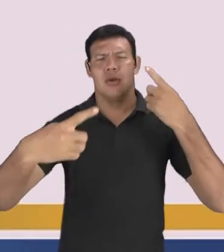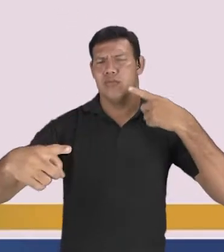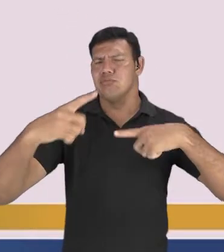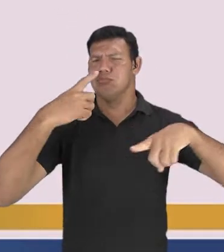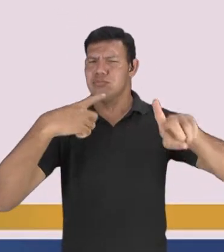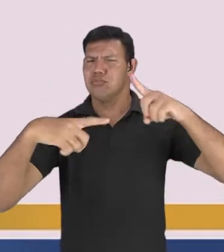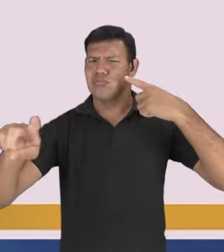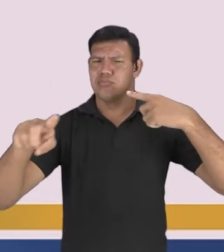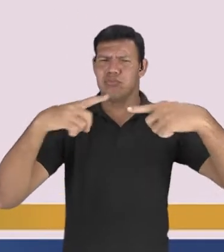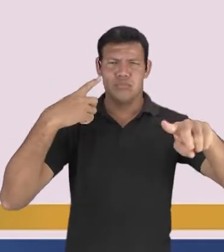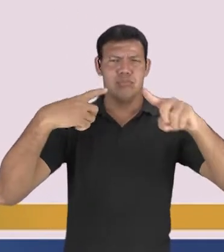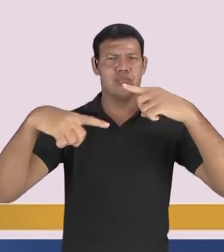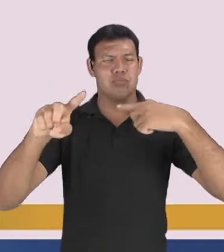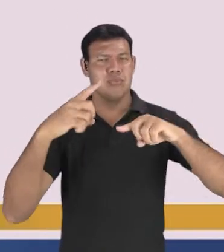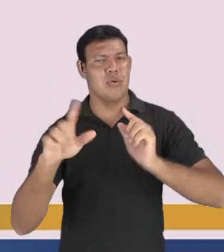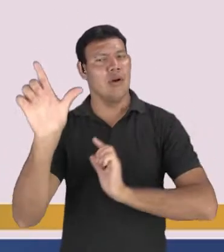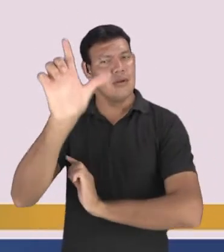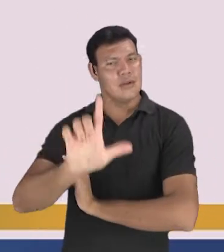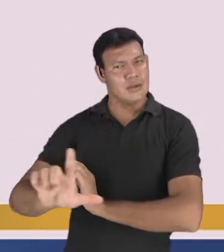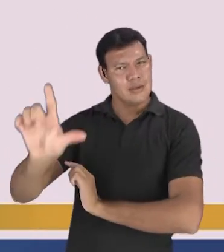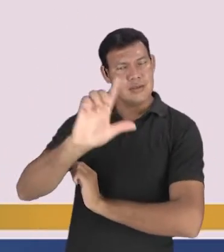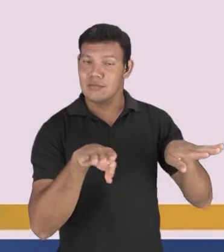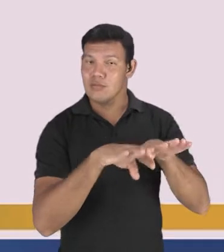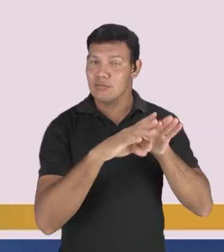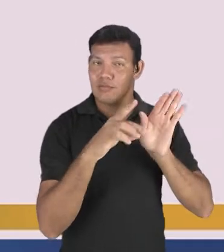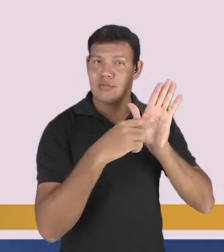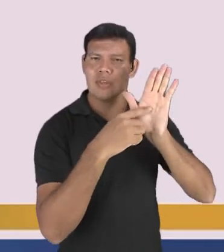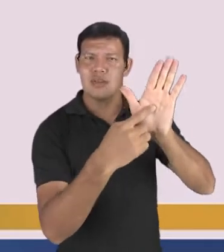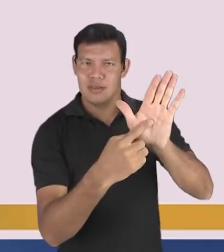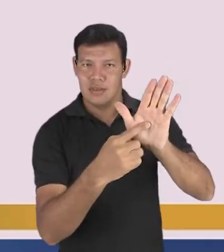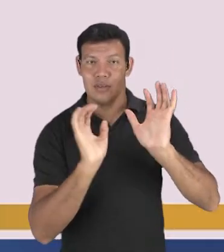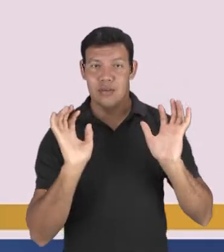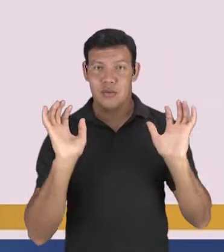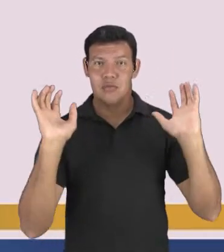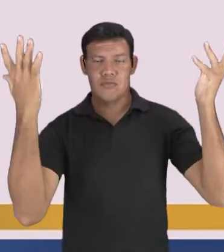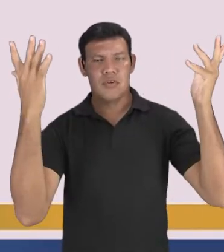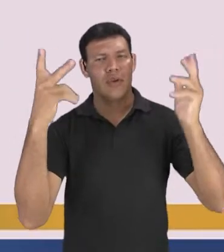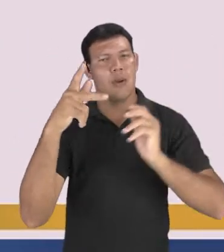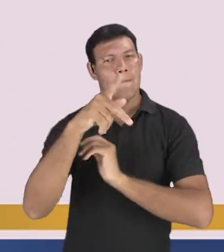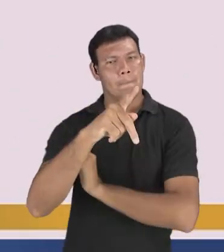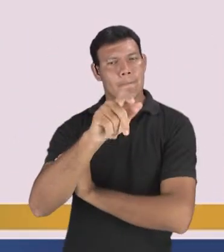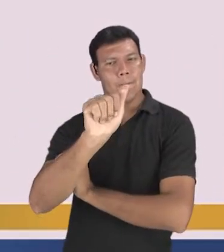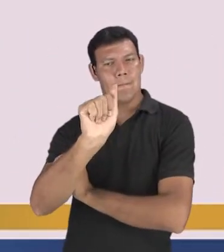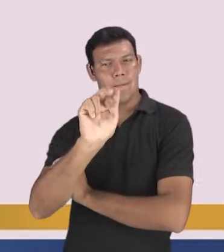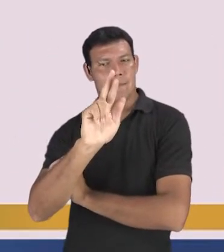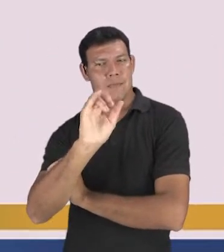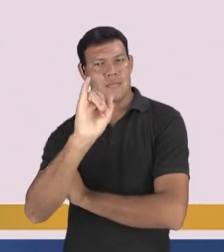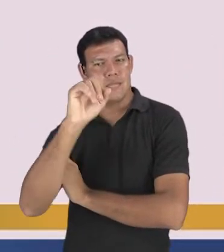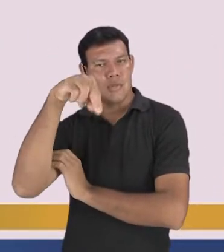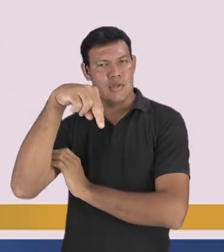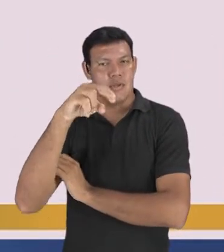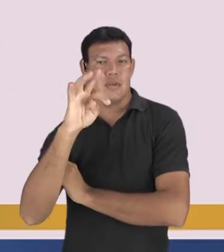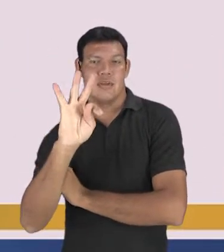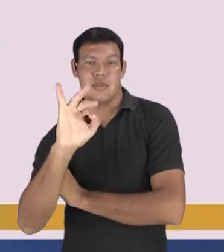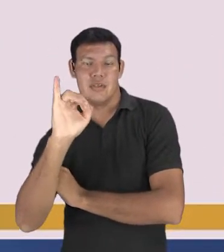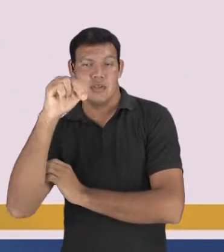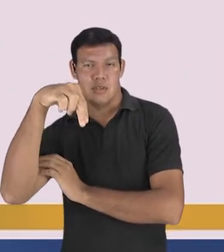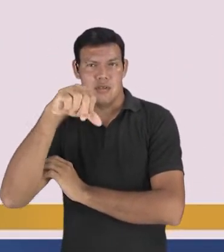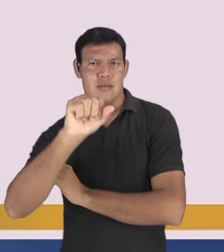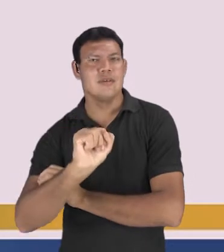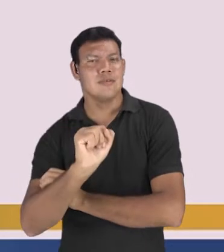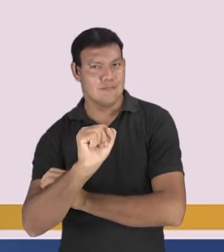foi fundamental para a formação cultural nossa, do povo brasileiro. As nossas crenças, aquilo que a gente